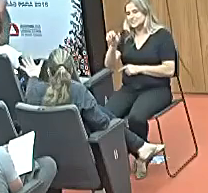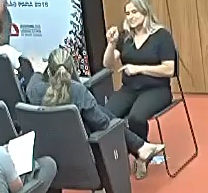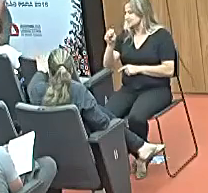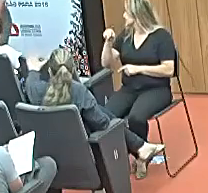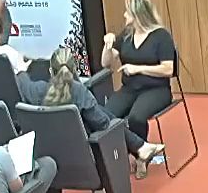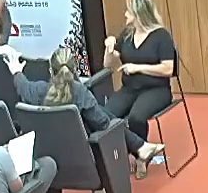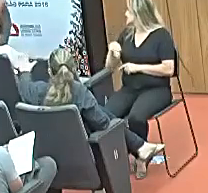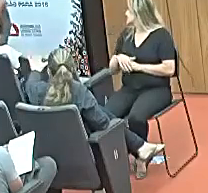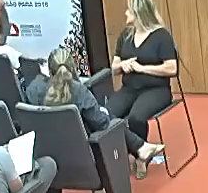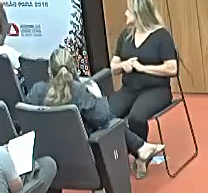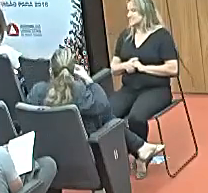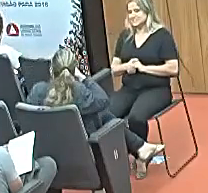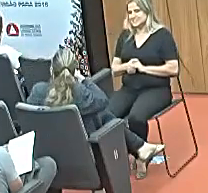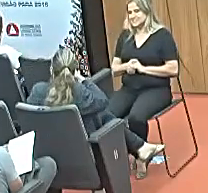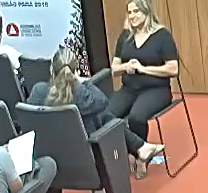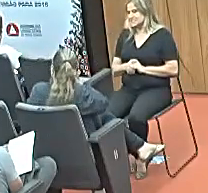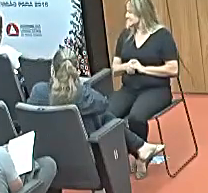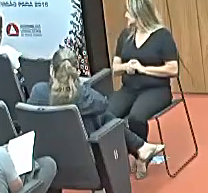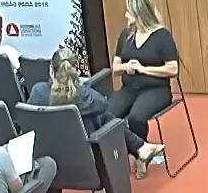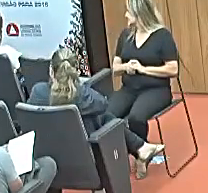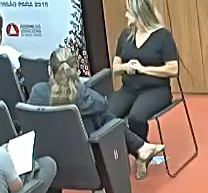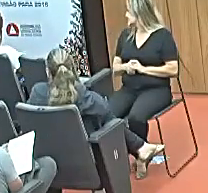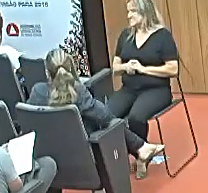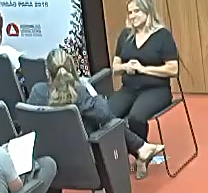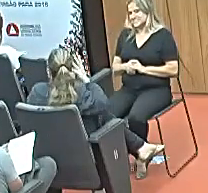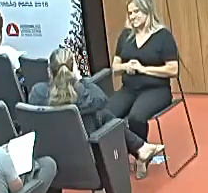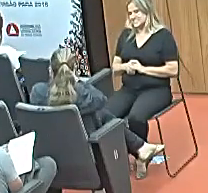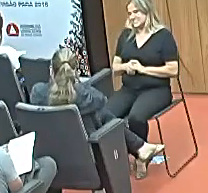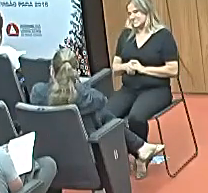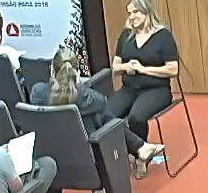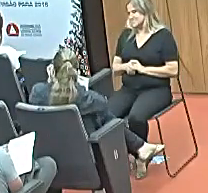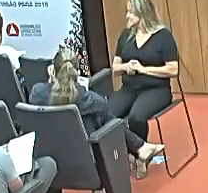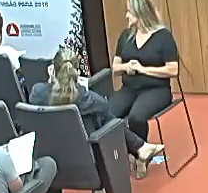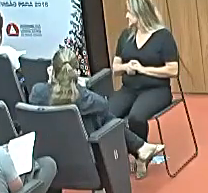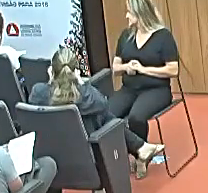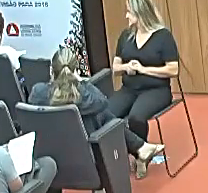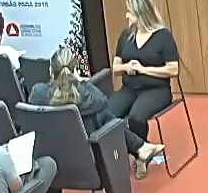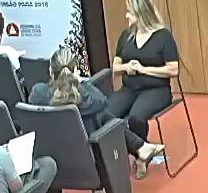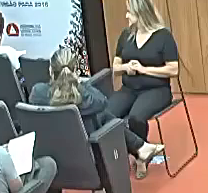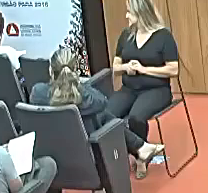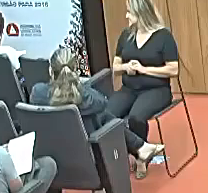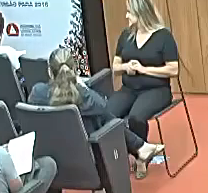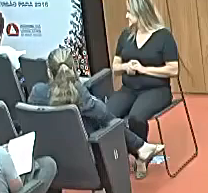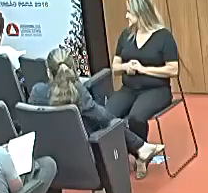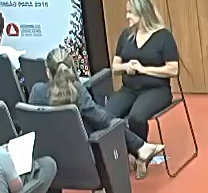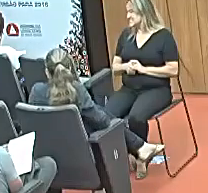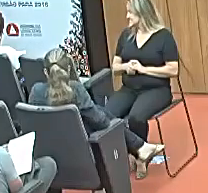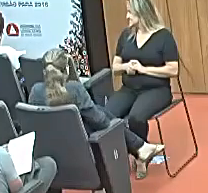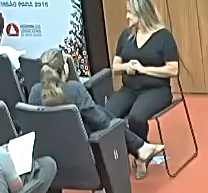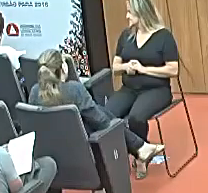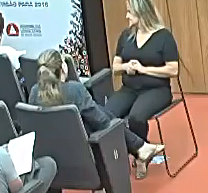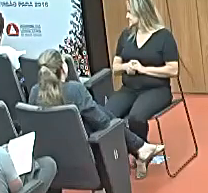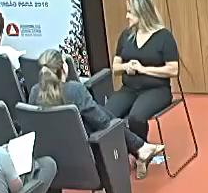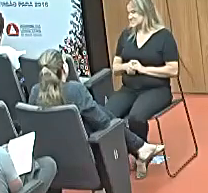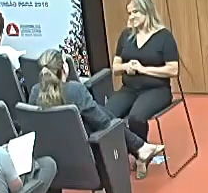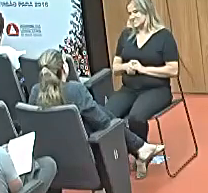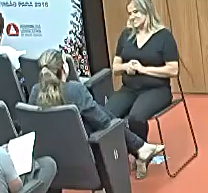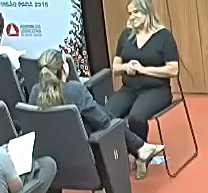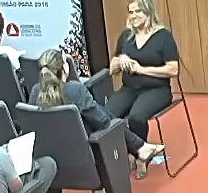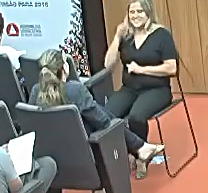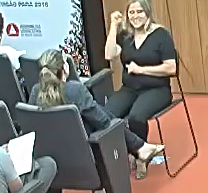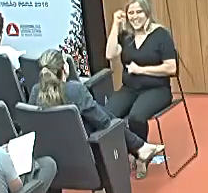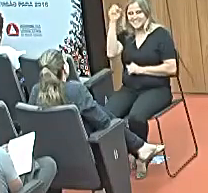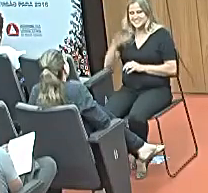eu gostaria de cumprimentar toda mesa cumprimentar todos né dessa casa e na